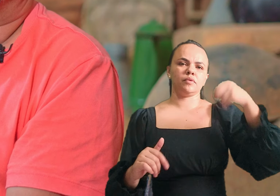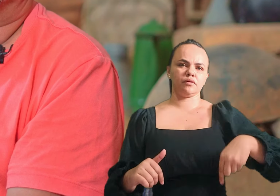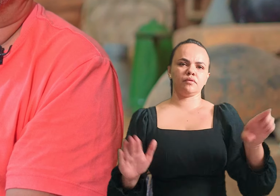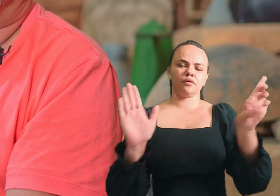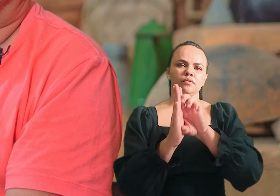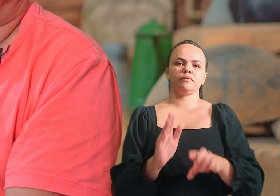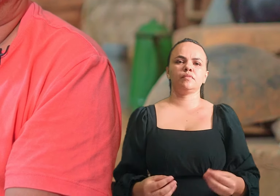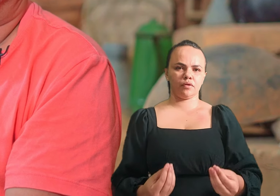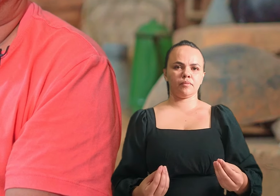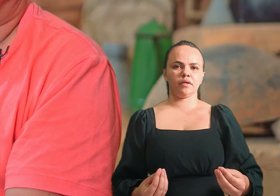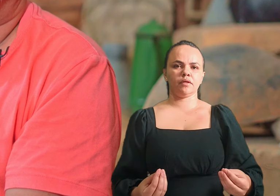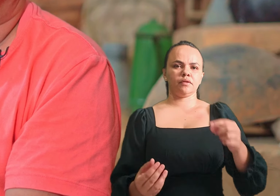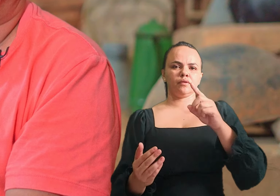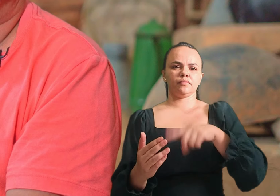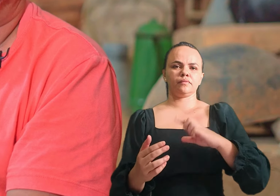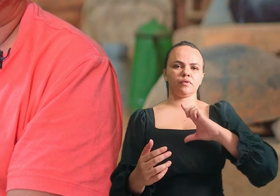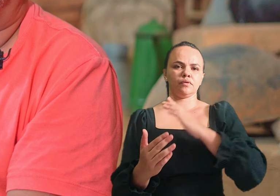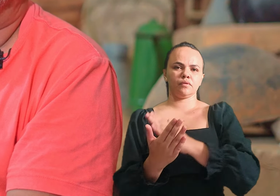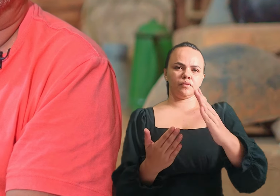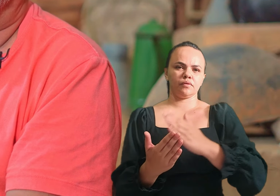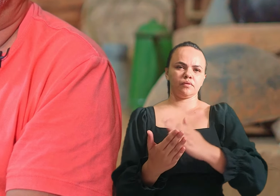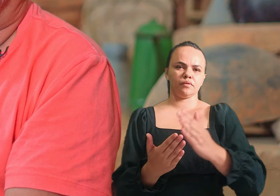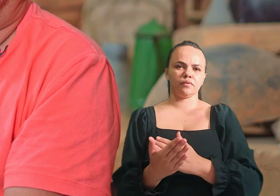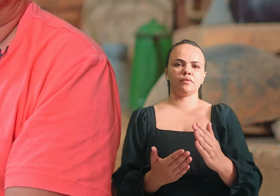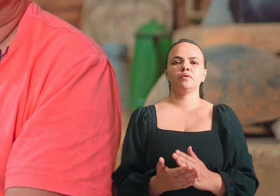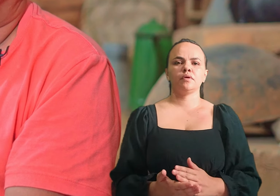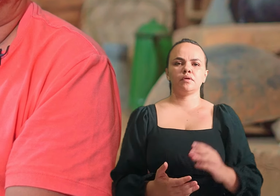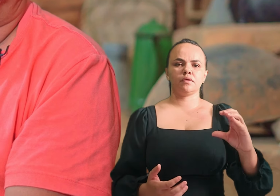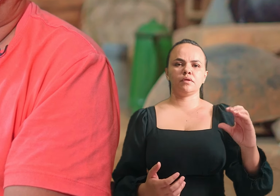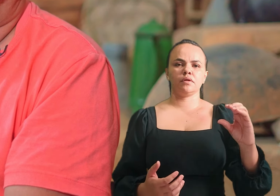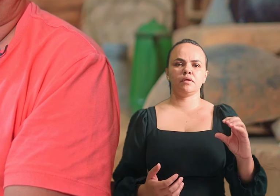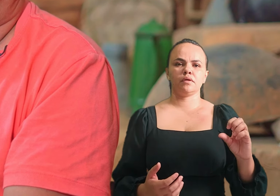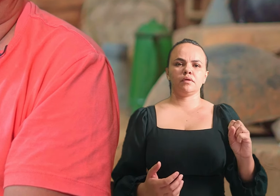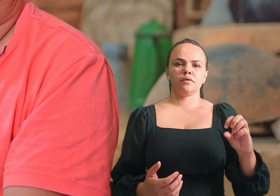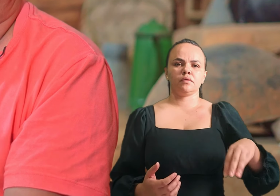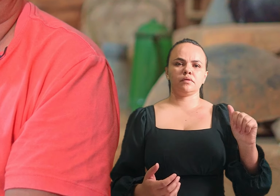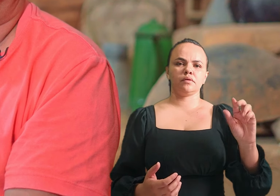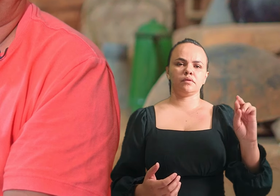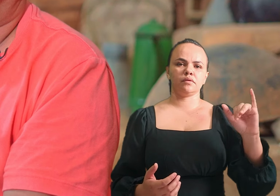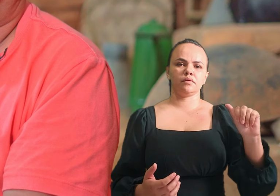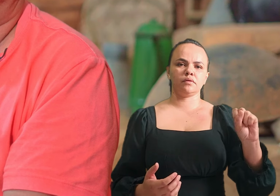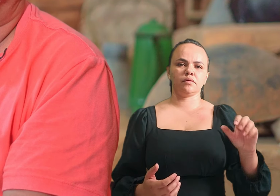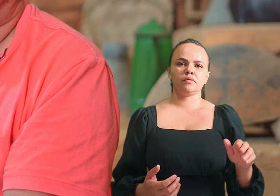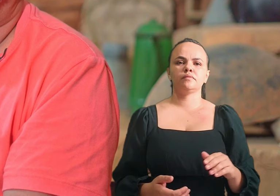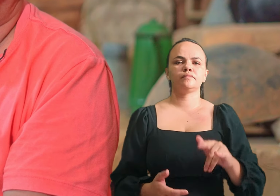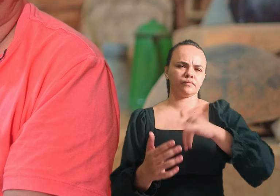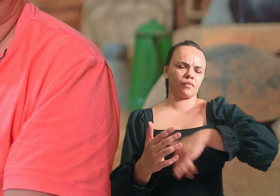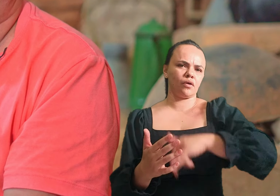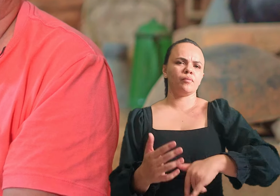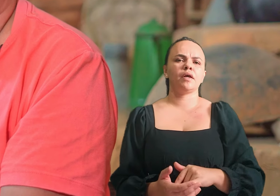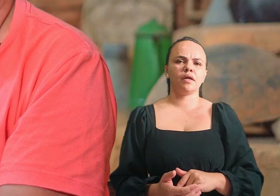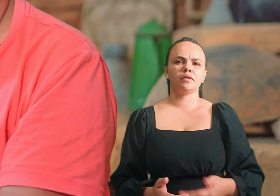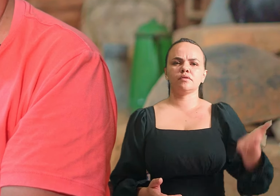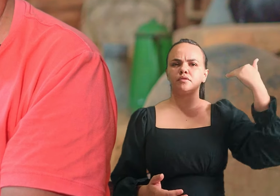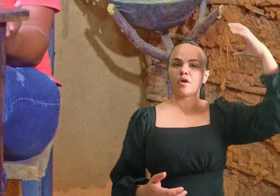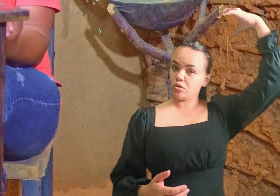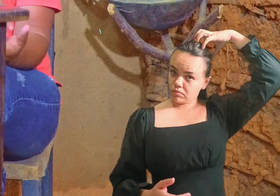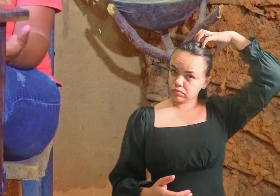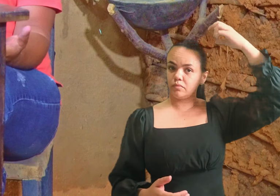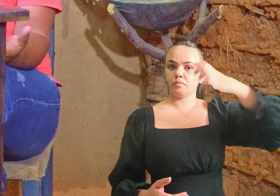a partir dos registros deixados pelas sesmarias a sesmaria eh foram os documentos que foram doados pelo Império